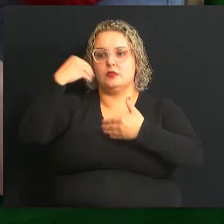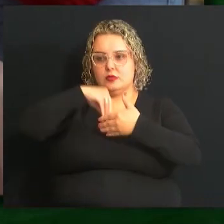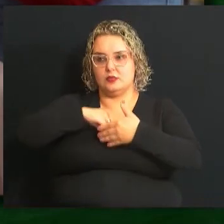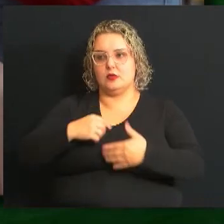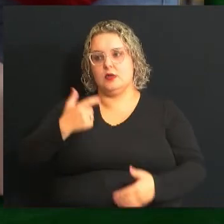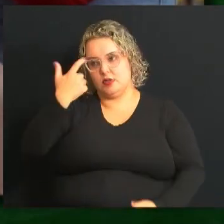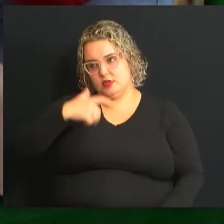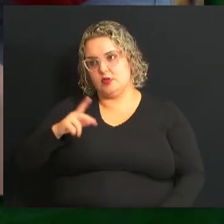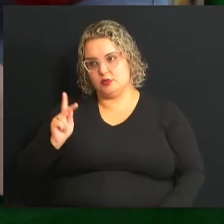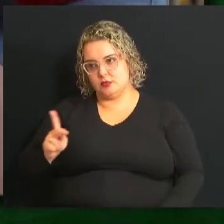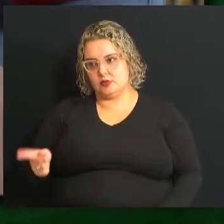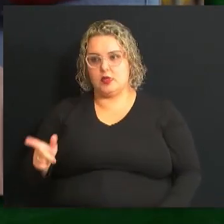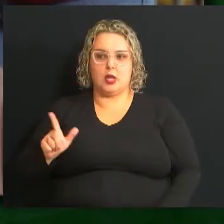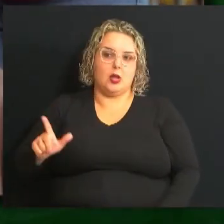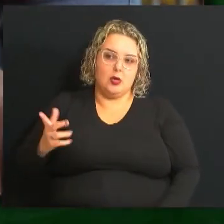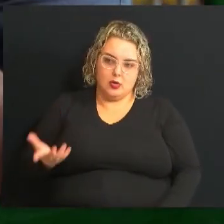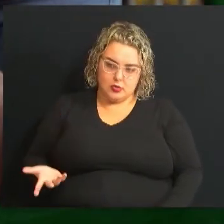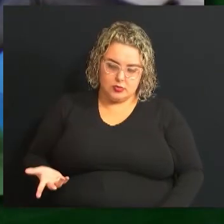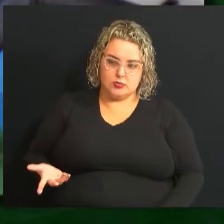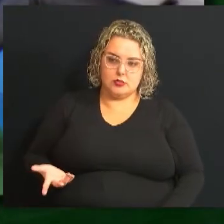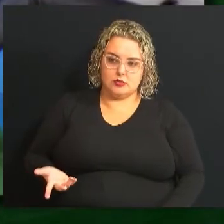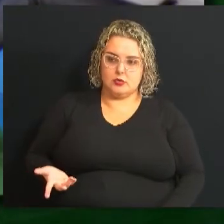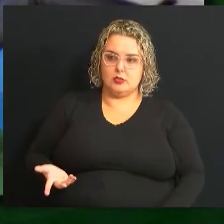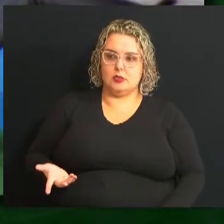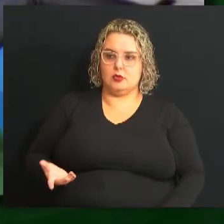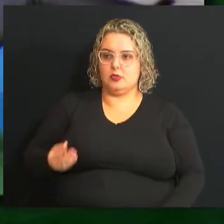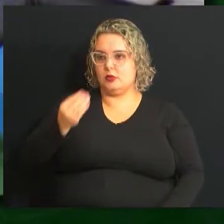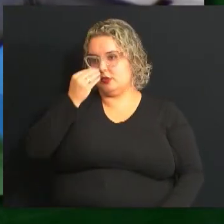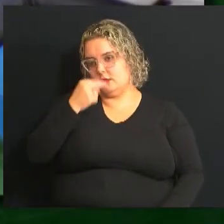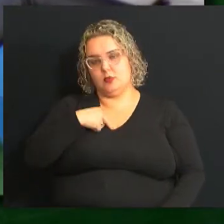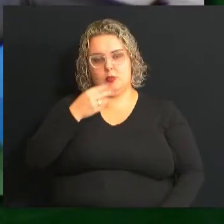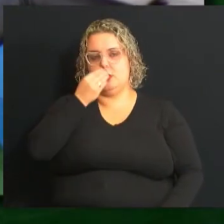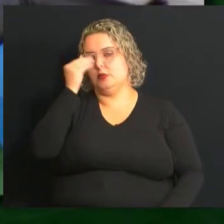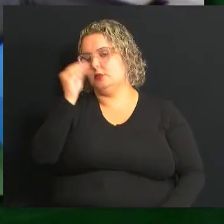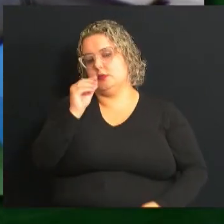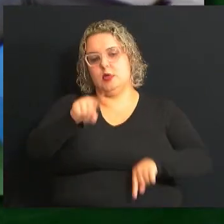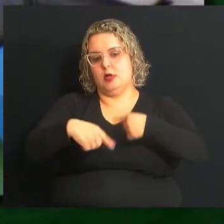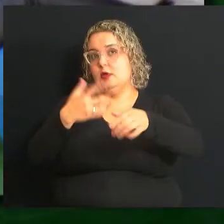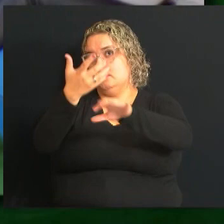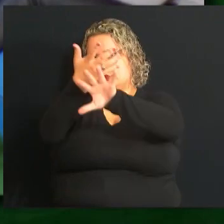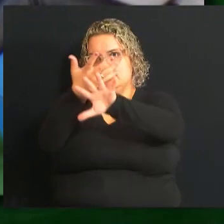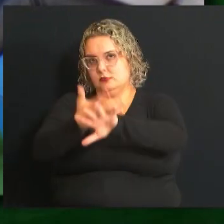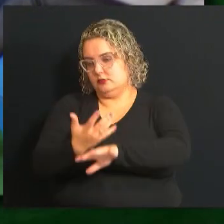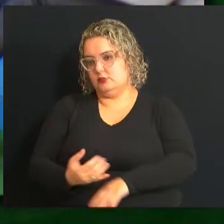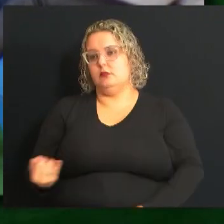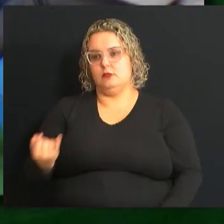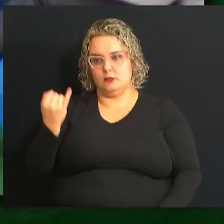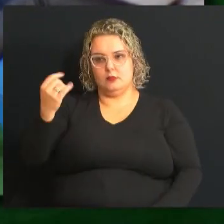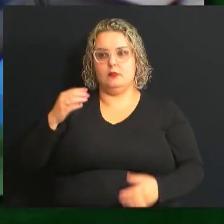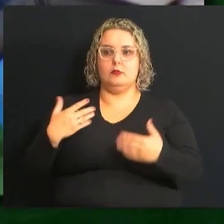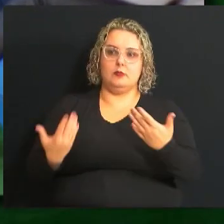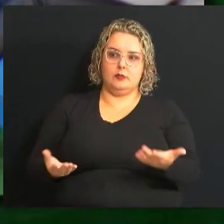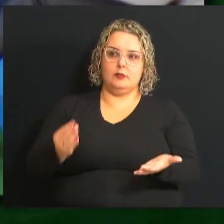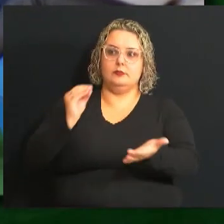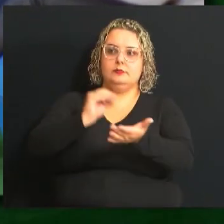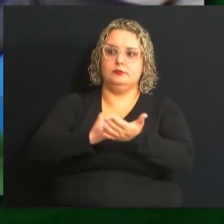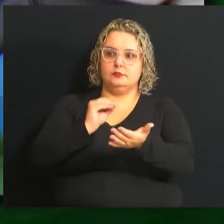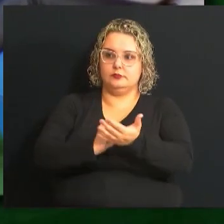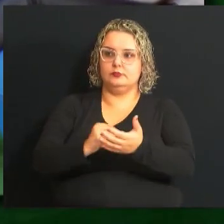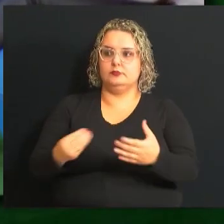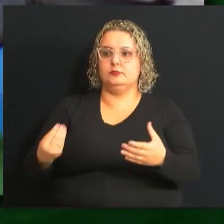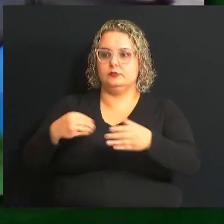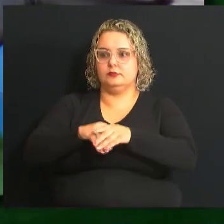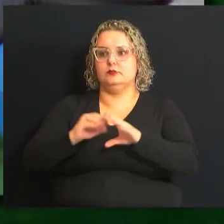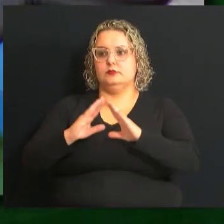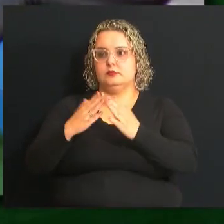é lógico, eu não posso desprezar as outras, são tão importantes quanto, mas isso falta nas escolas, né? A gente